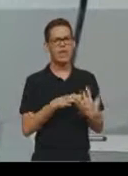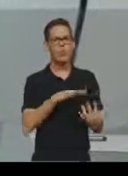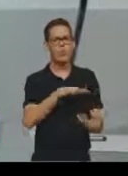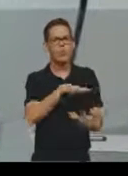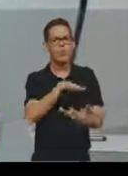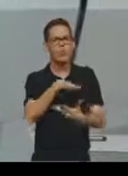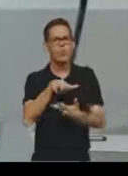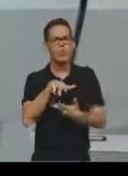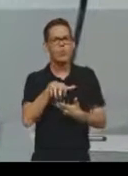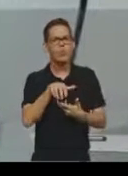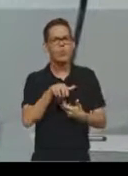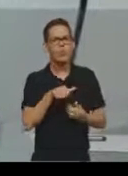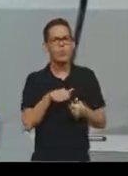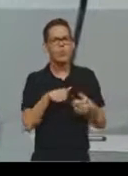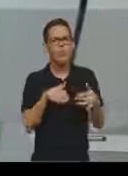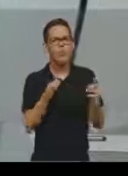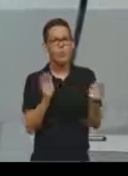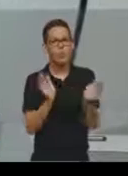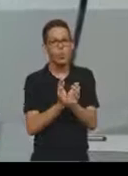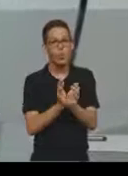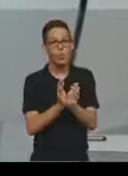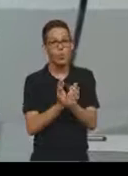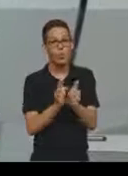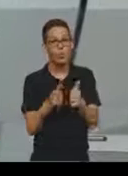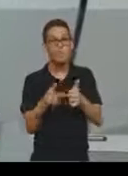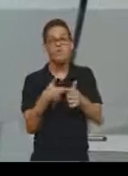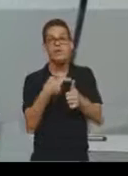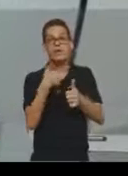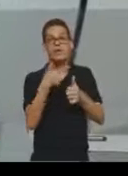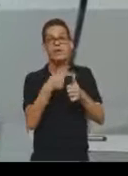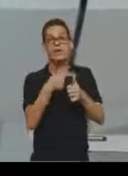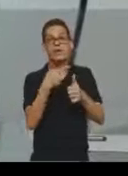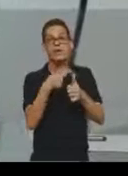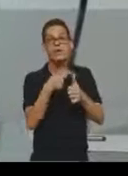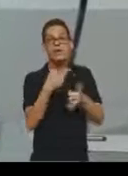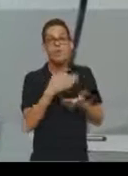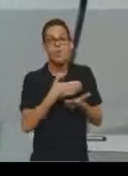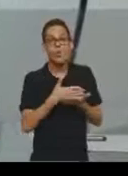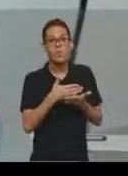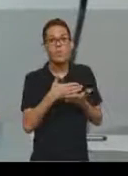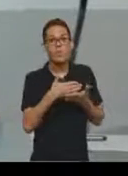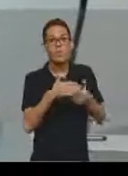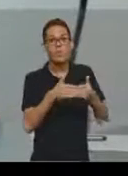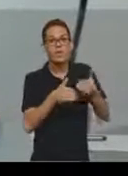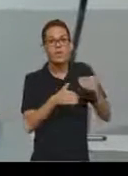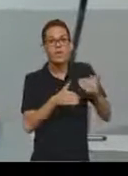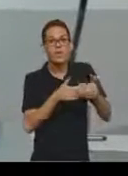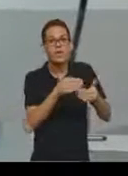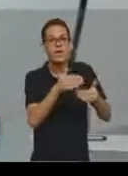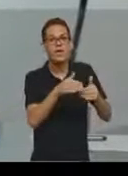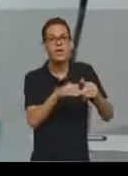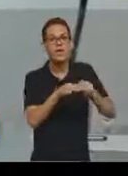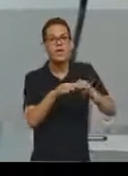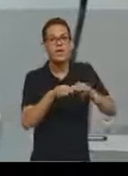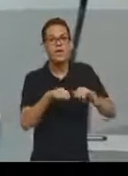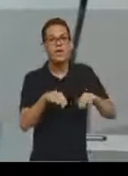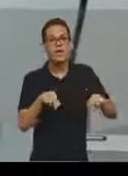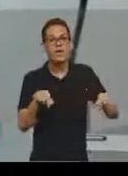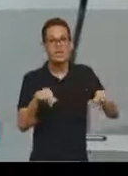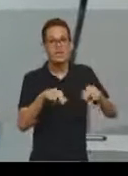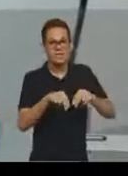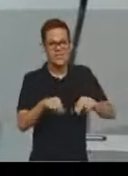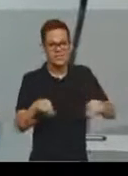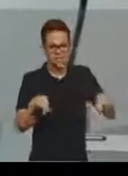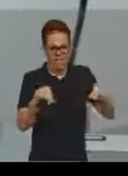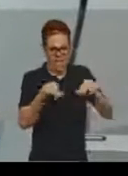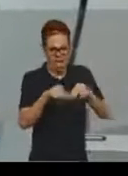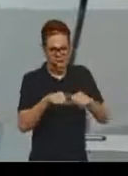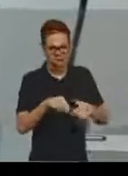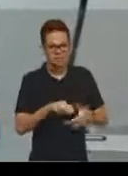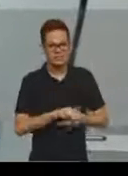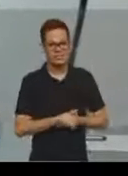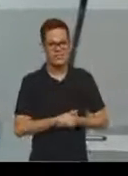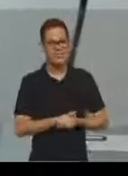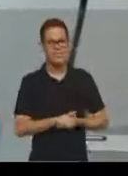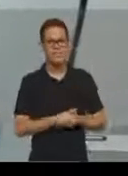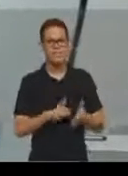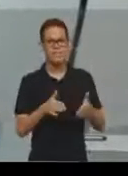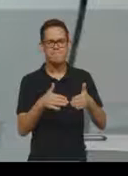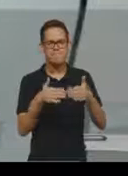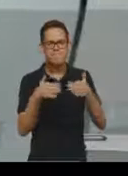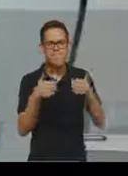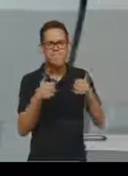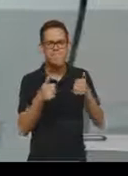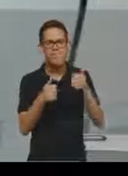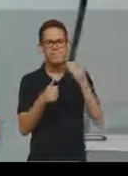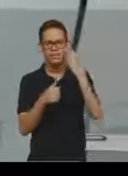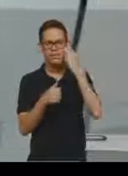digamos assim, o primeiro grupo de plantas que começaram a conquistar o ambiente terrestre. Assim fica melhor para a